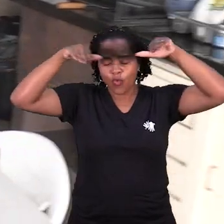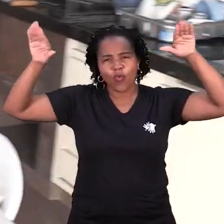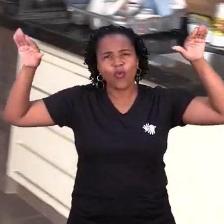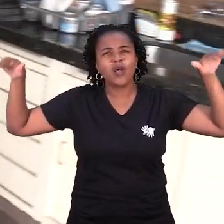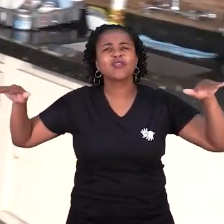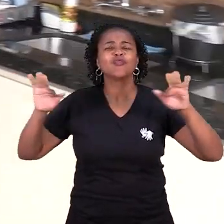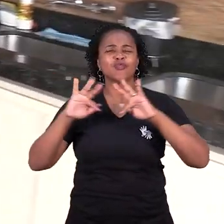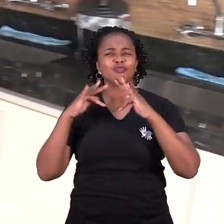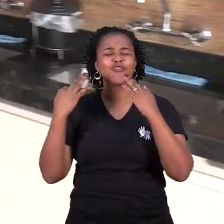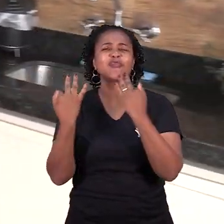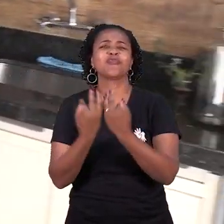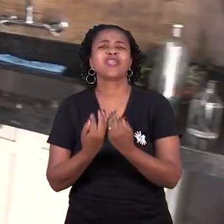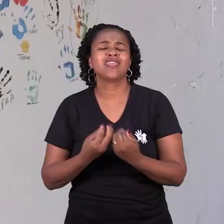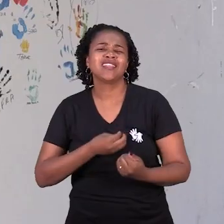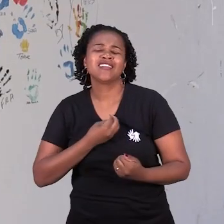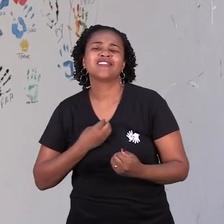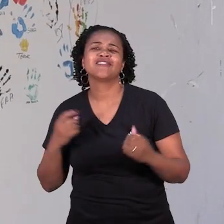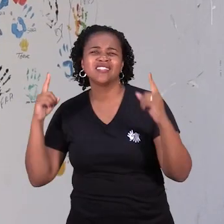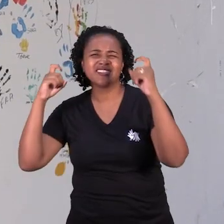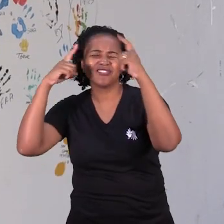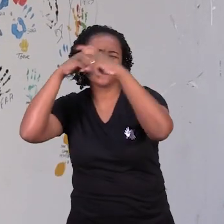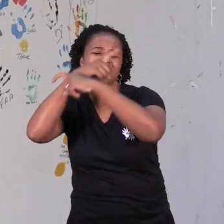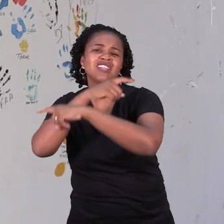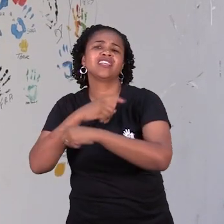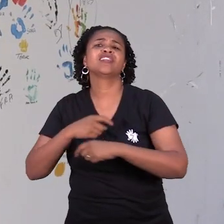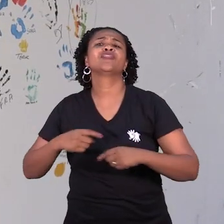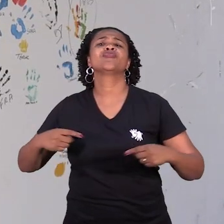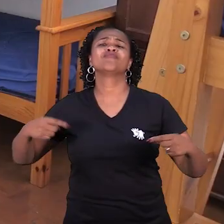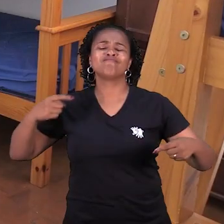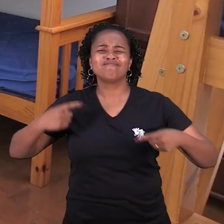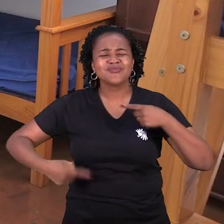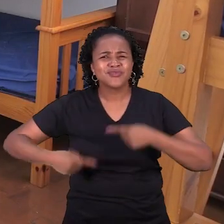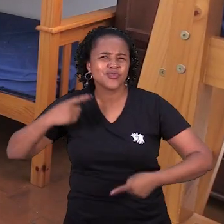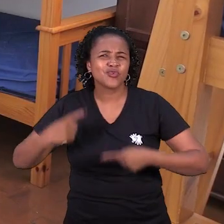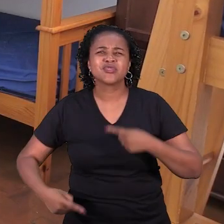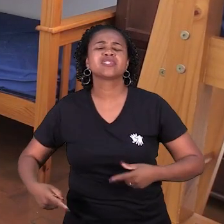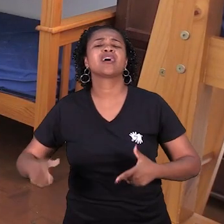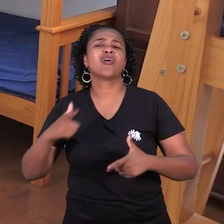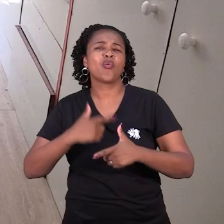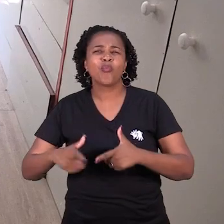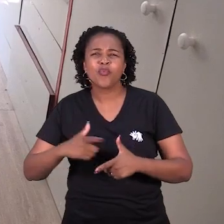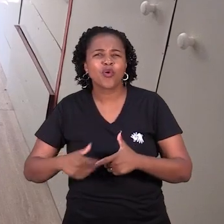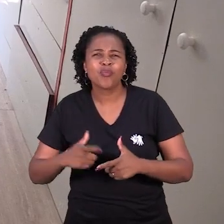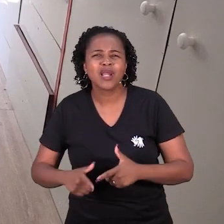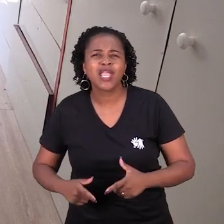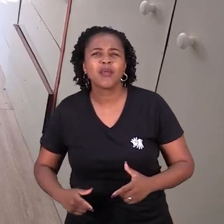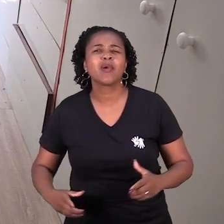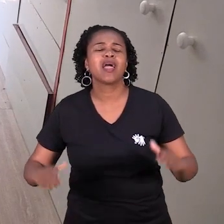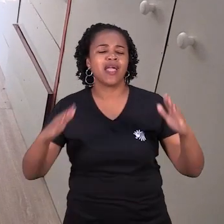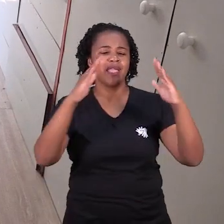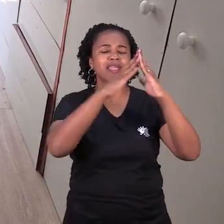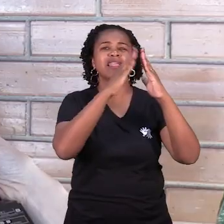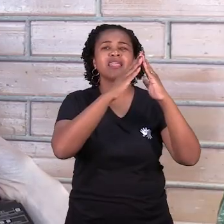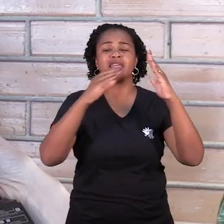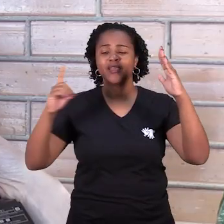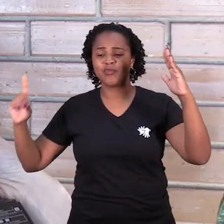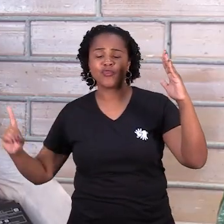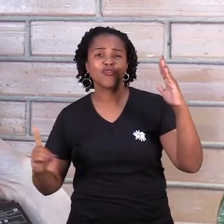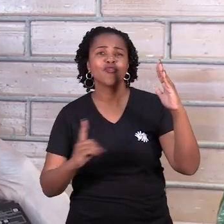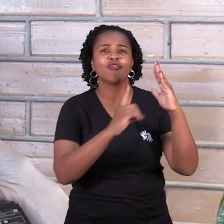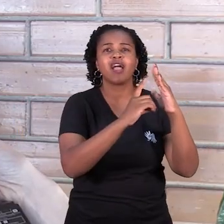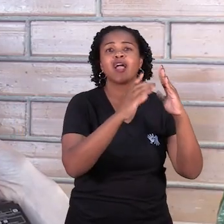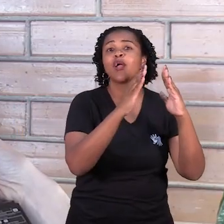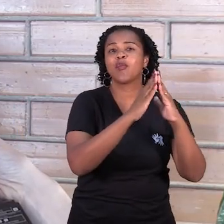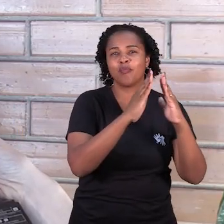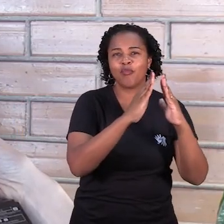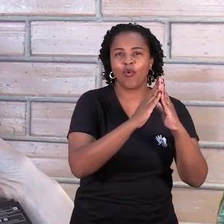residencial, que compõe o rol de ofertas, né, do CAPS, com a oferta de moradia transitória para as pessoas que estão numa situação de